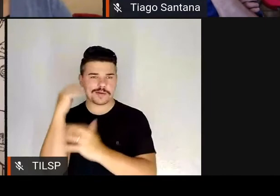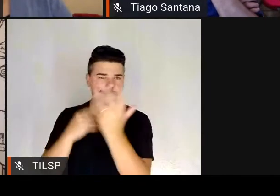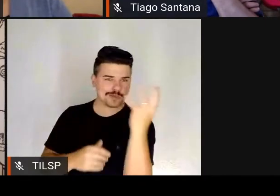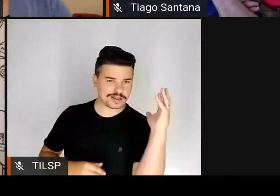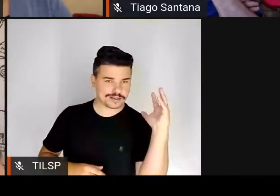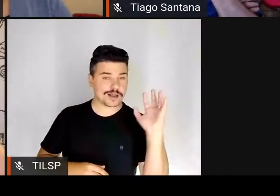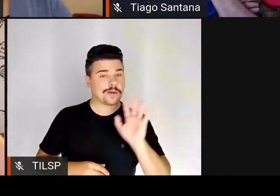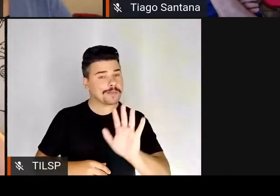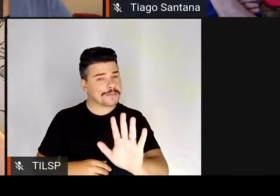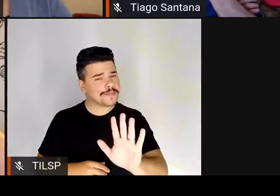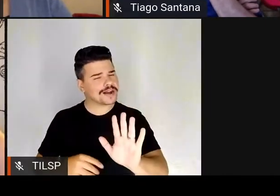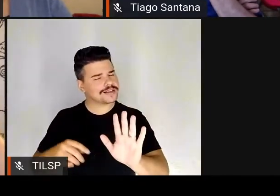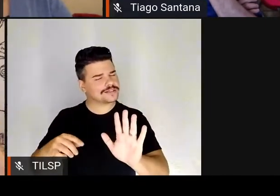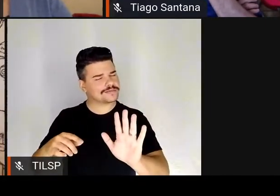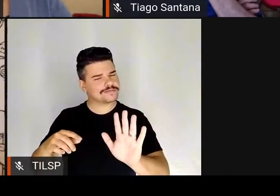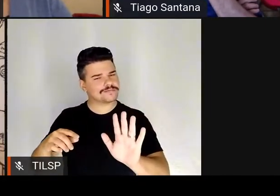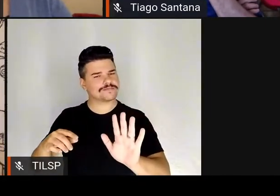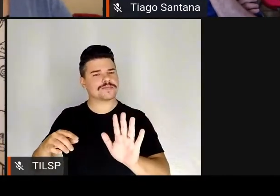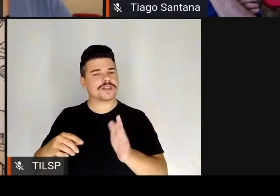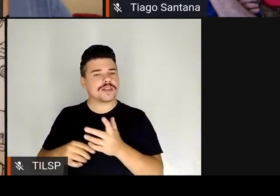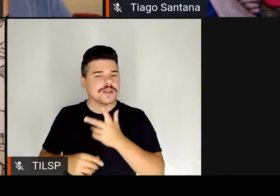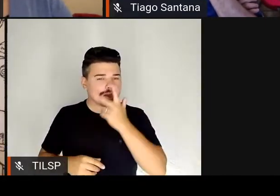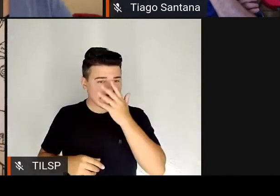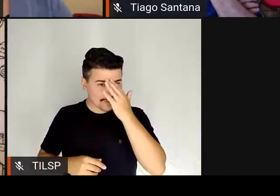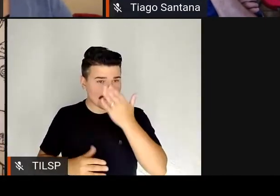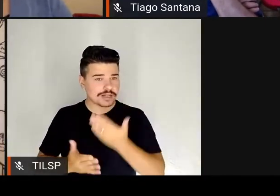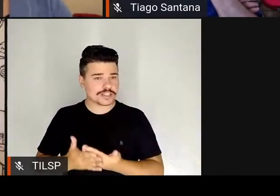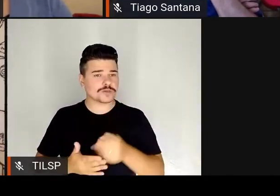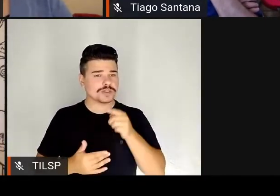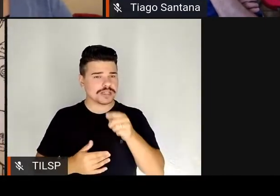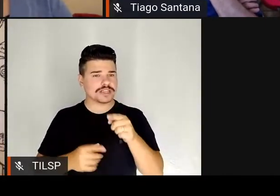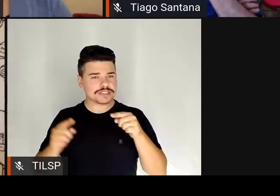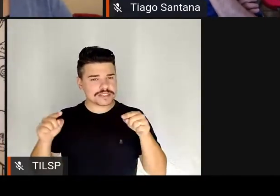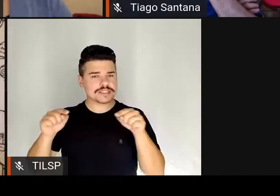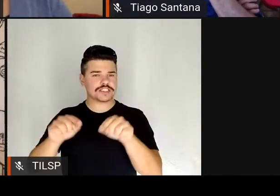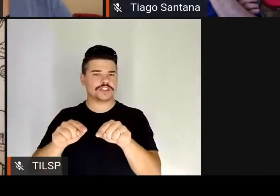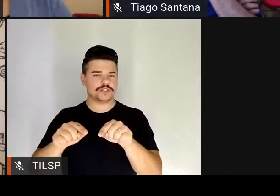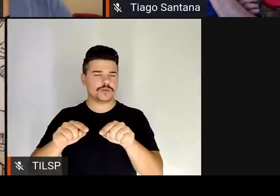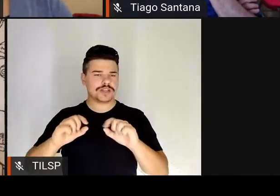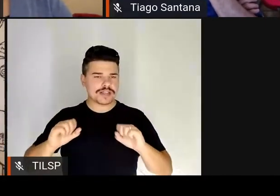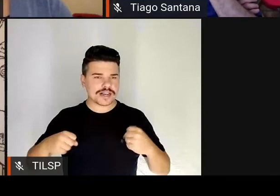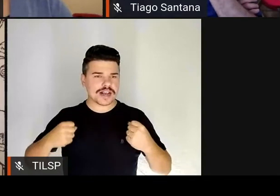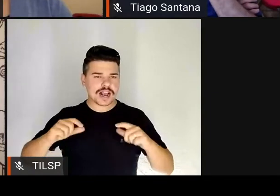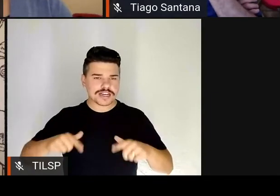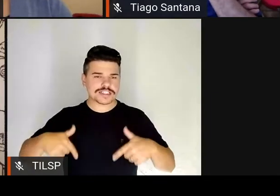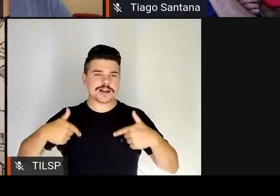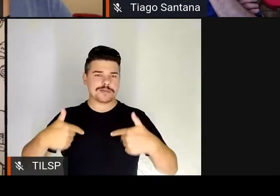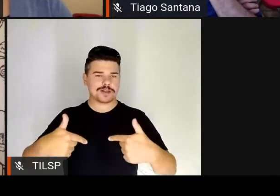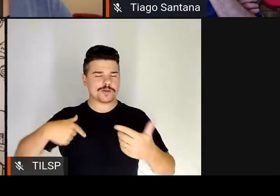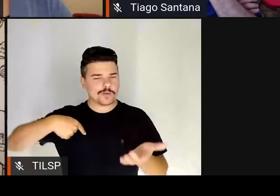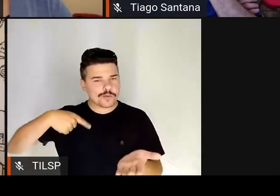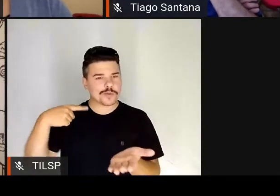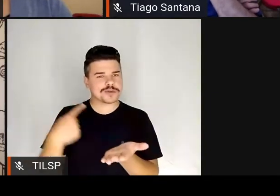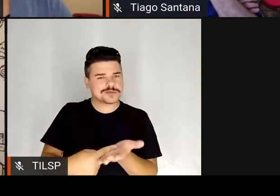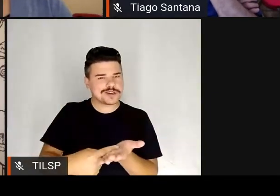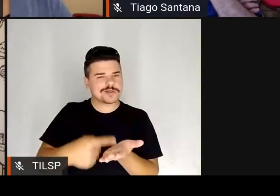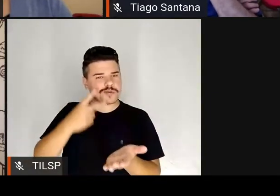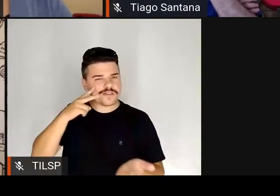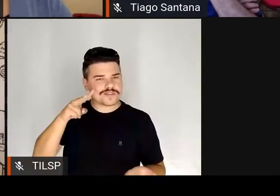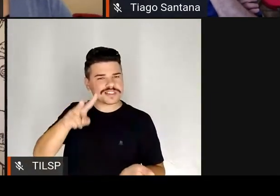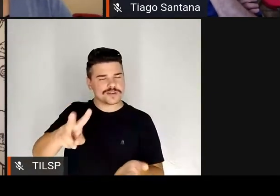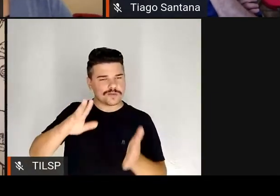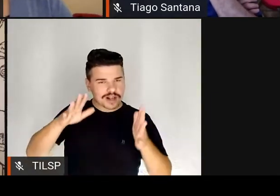enfim, eu acho que esse sentido, né, do engajamento como um comprometimento com uma visão, né, e um mergulho